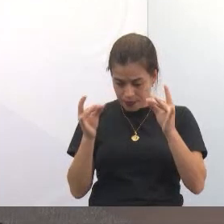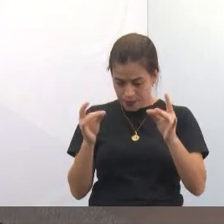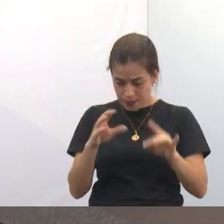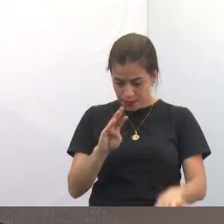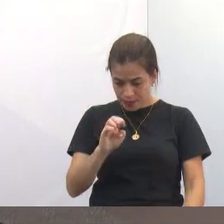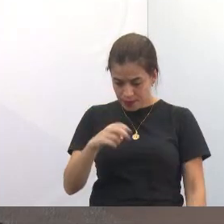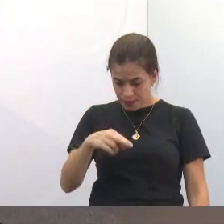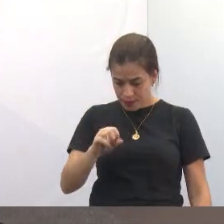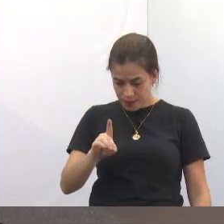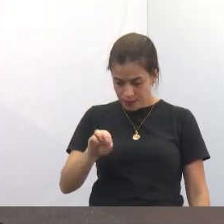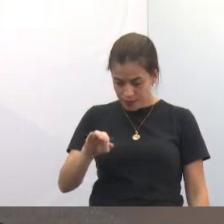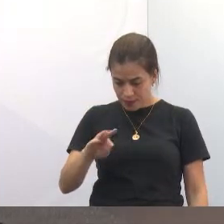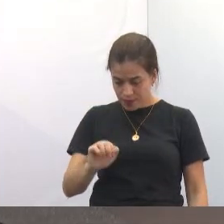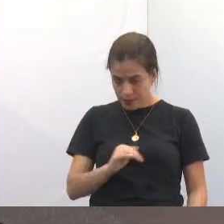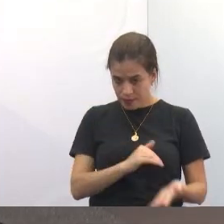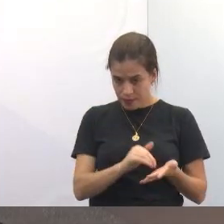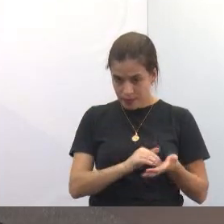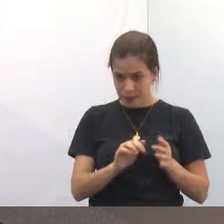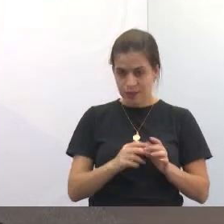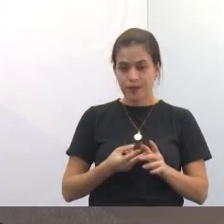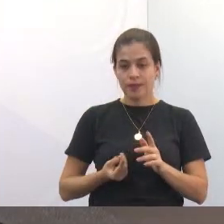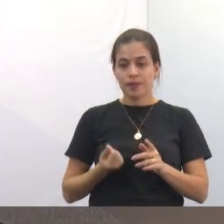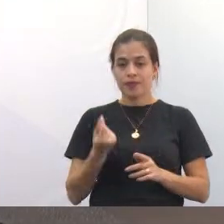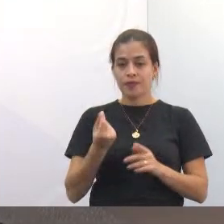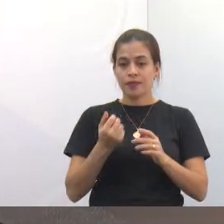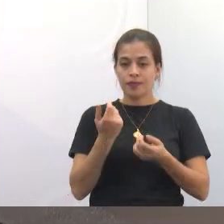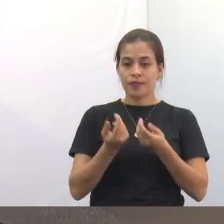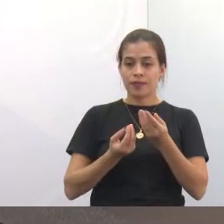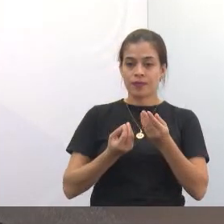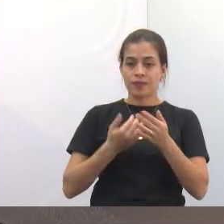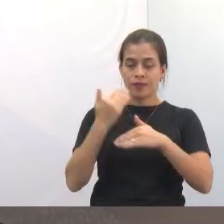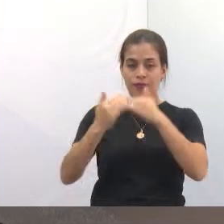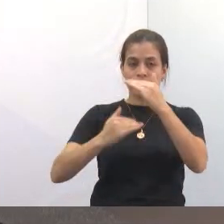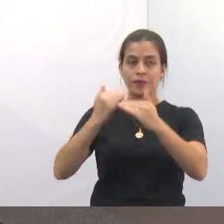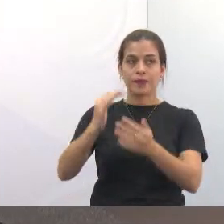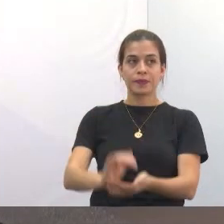da Silva, secretário de Desenvolvimento Econômico.